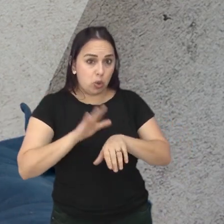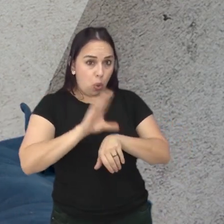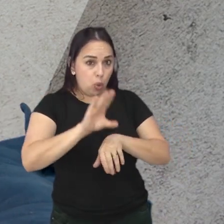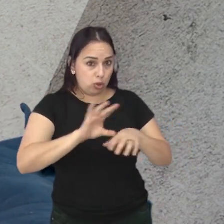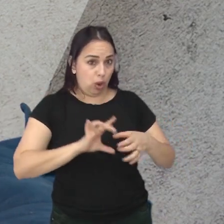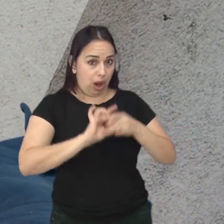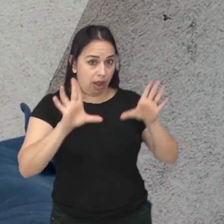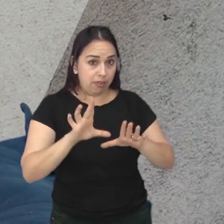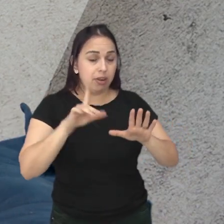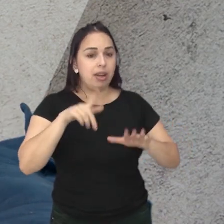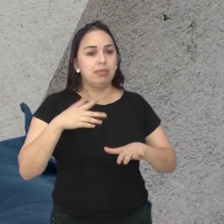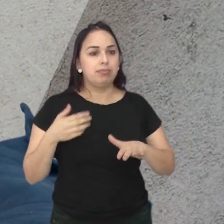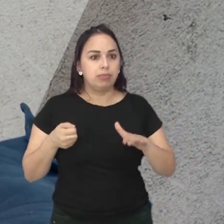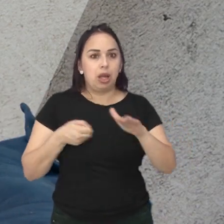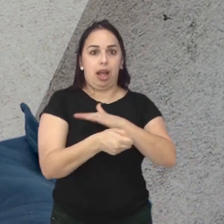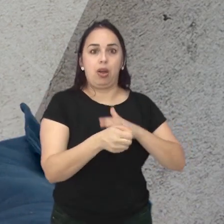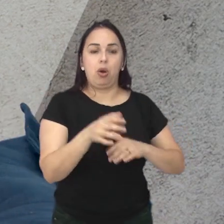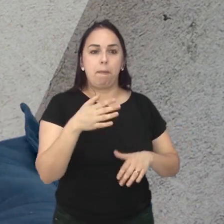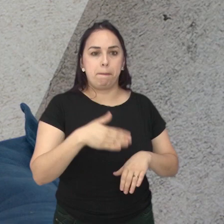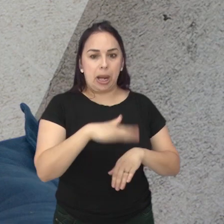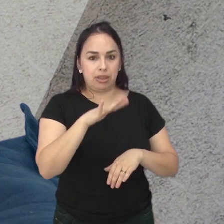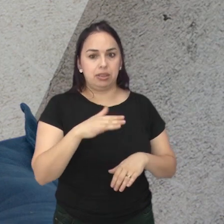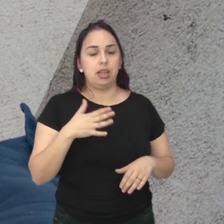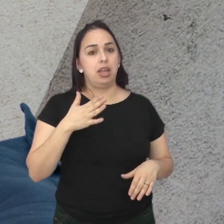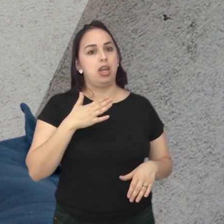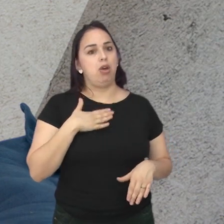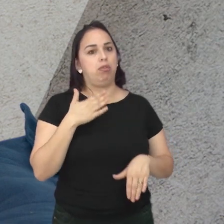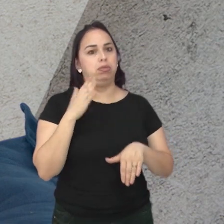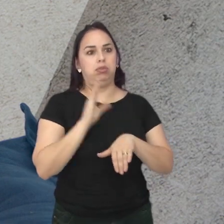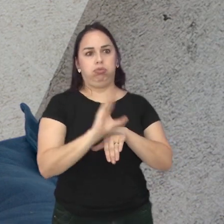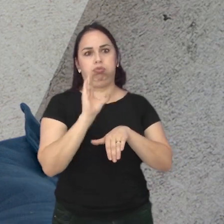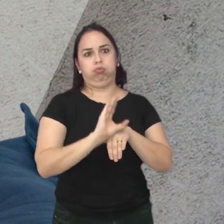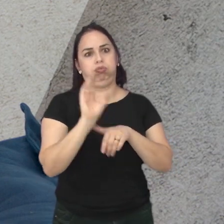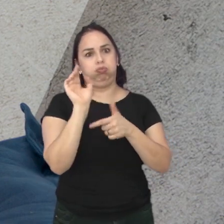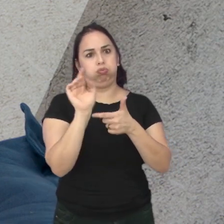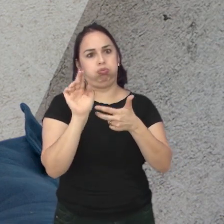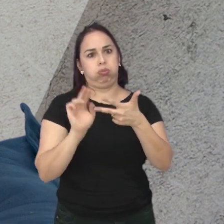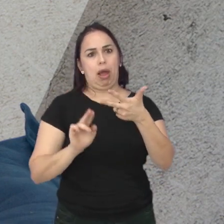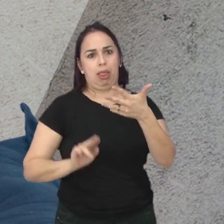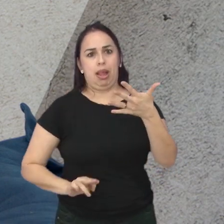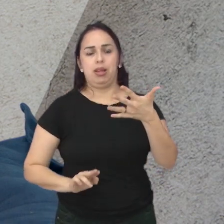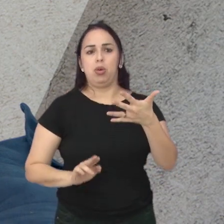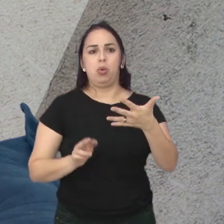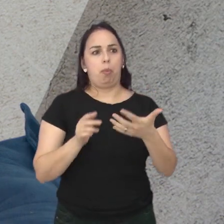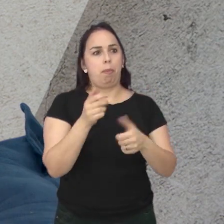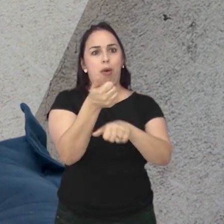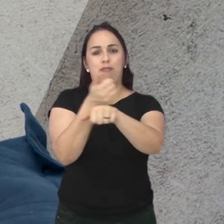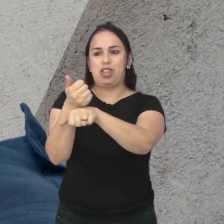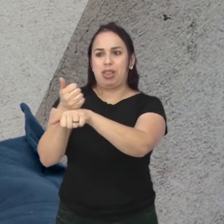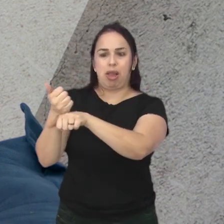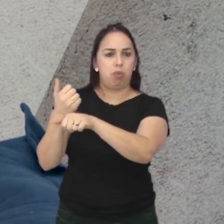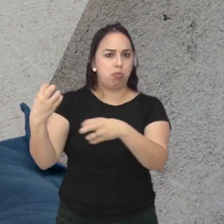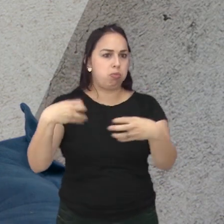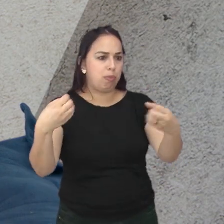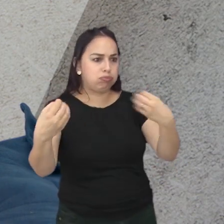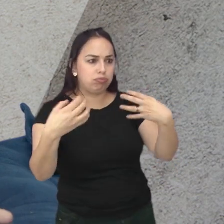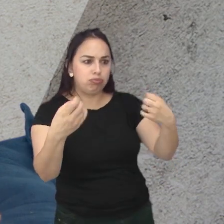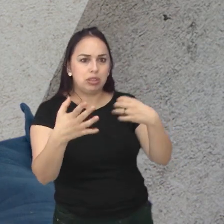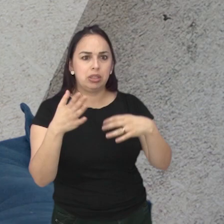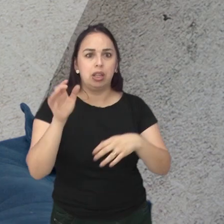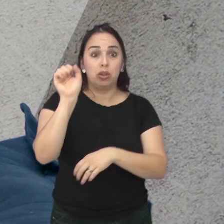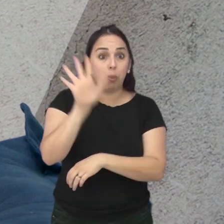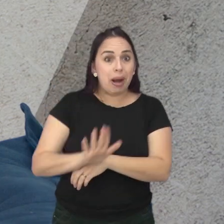nesses trabalhos é muito maior. No meu caso, eu fiz muitos cursos livres com diferentes profissionais do